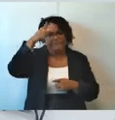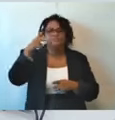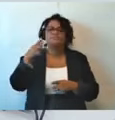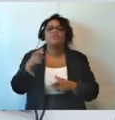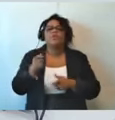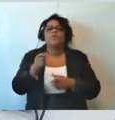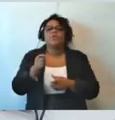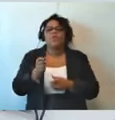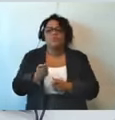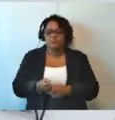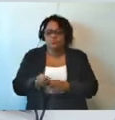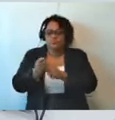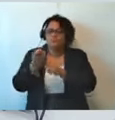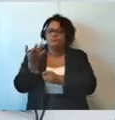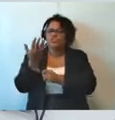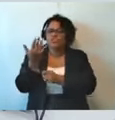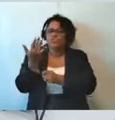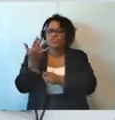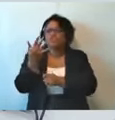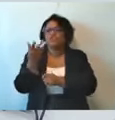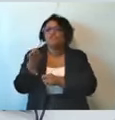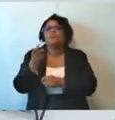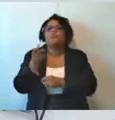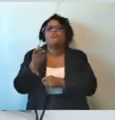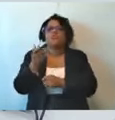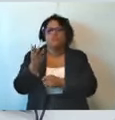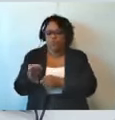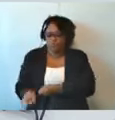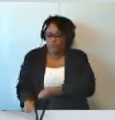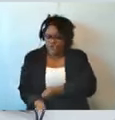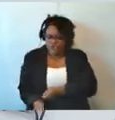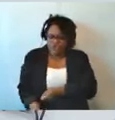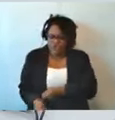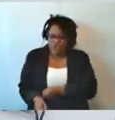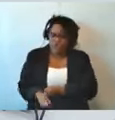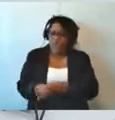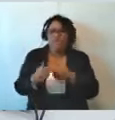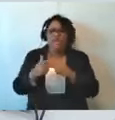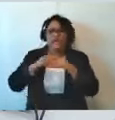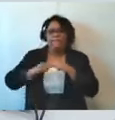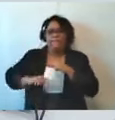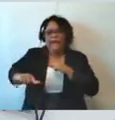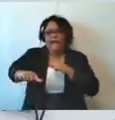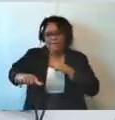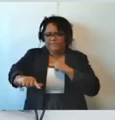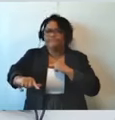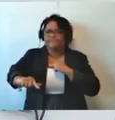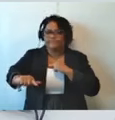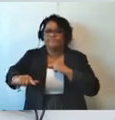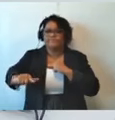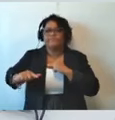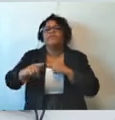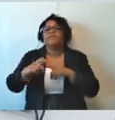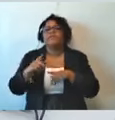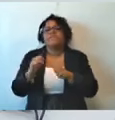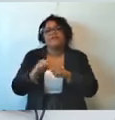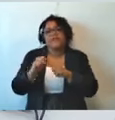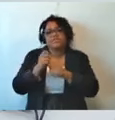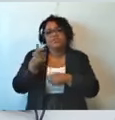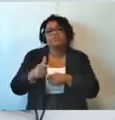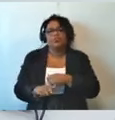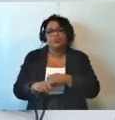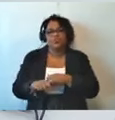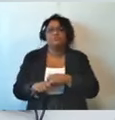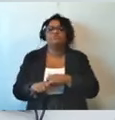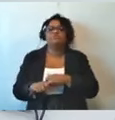outra sinalização. Para encerrar, eu só queria falar sobre um aspecto que São Paulo fez e que eu reputo a